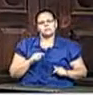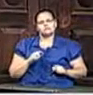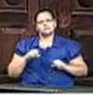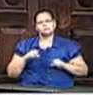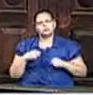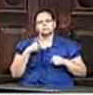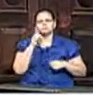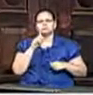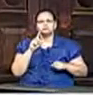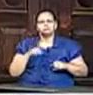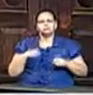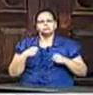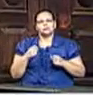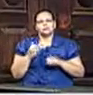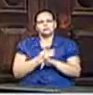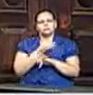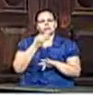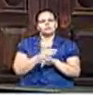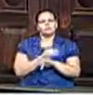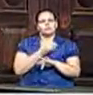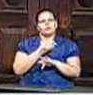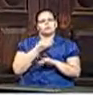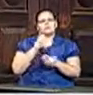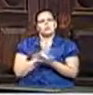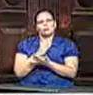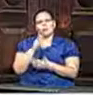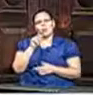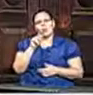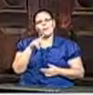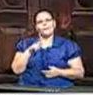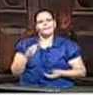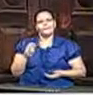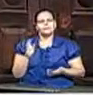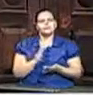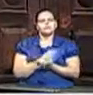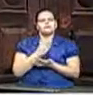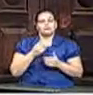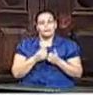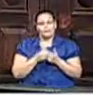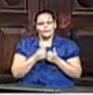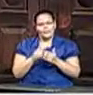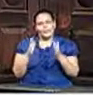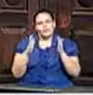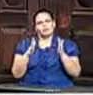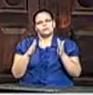resistir ao golpe ou aos golpes que começam a ser